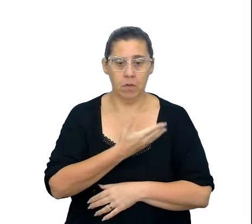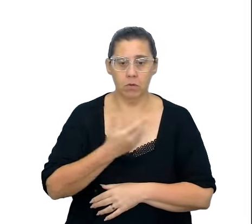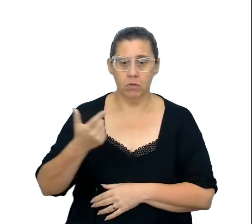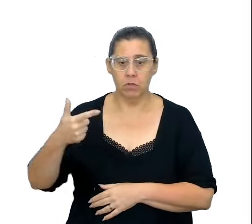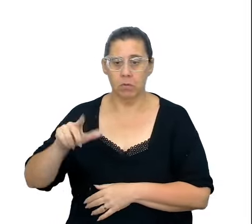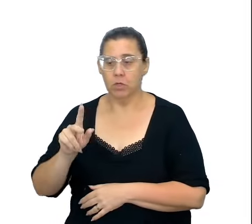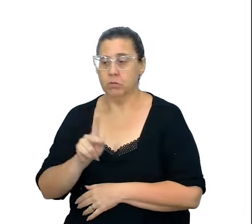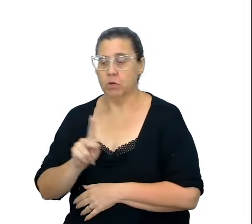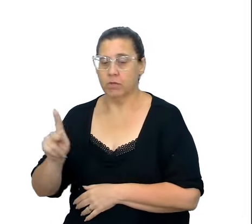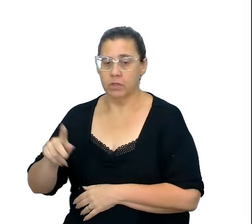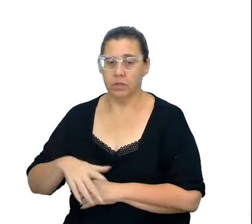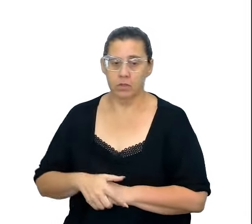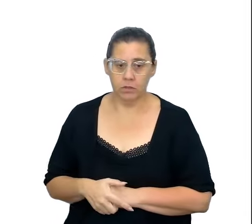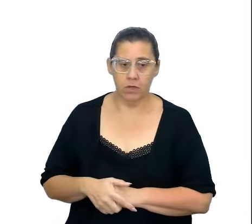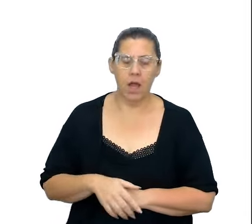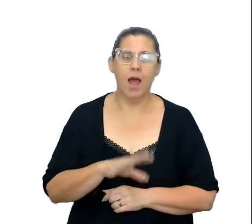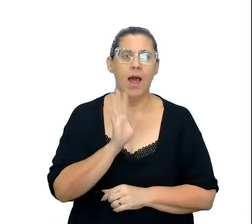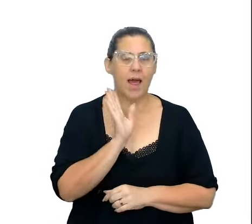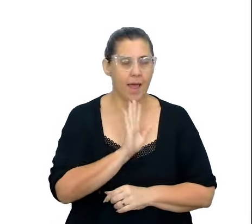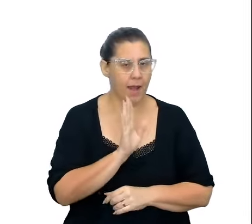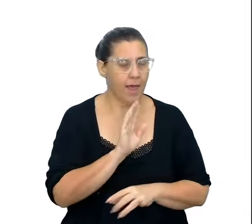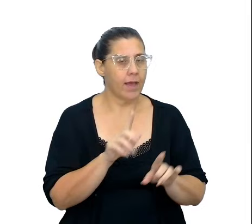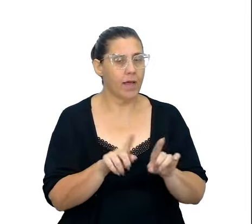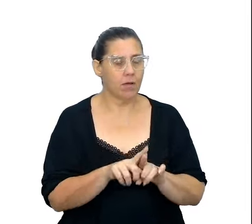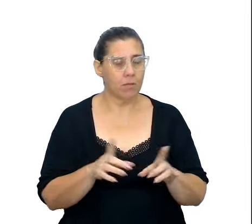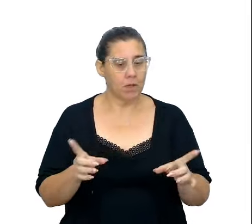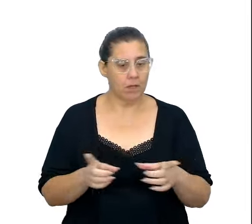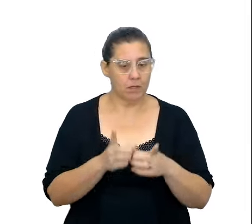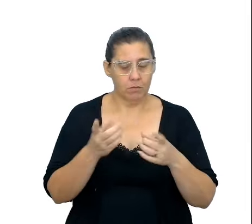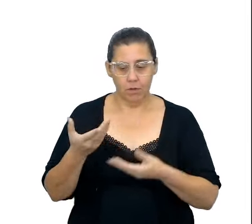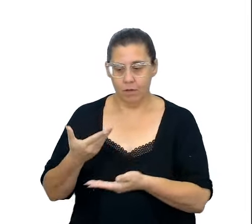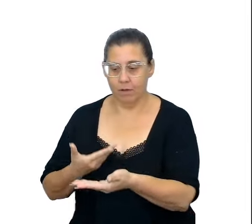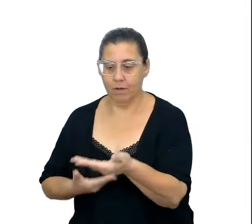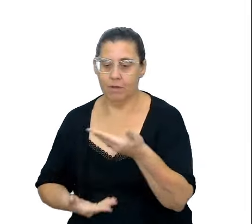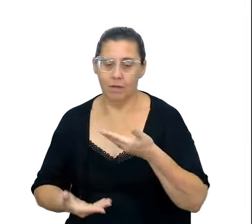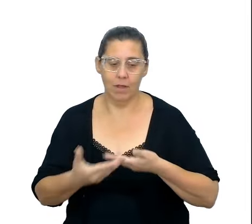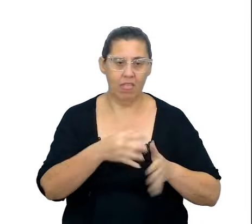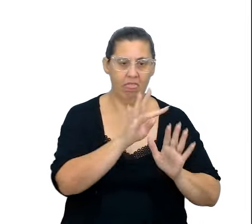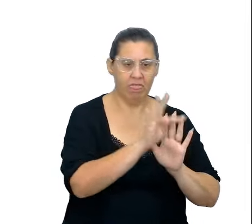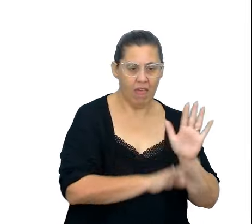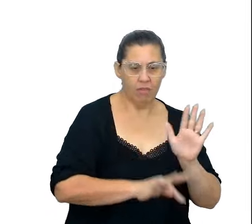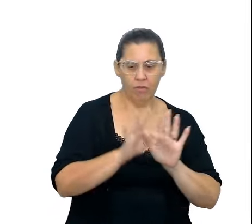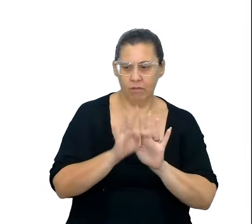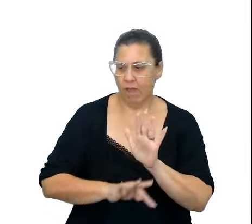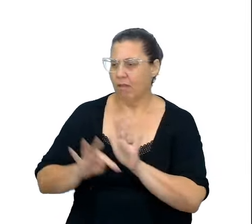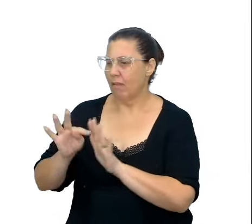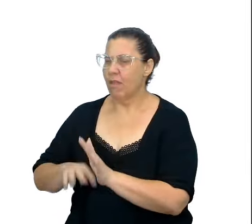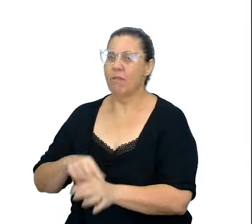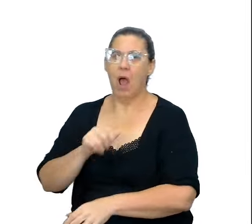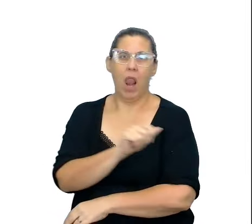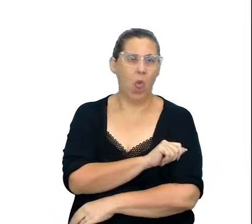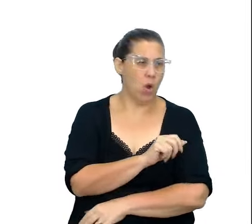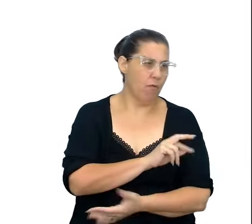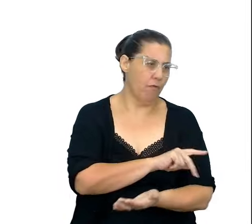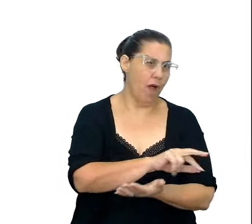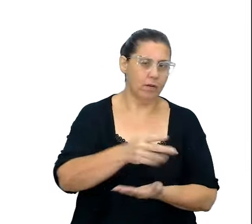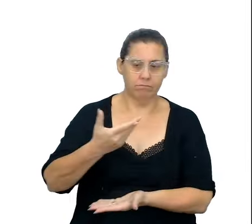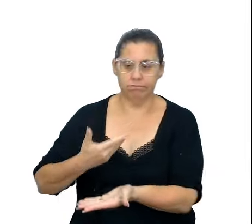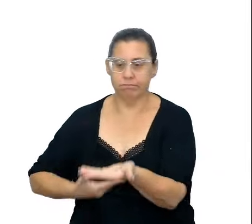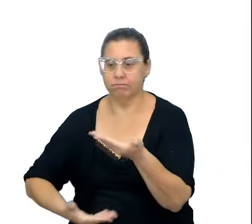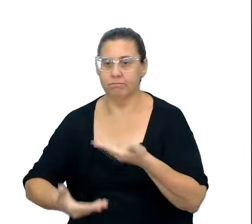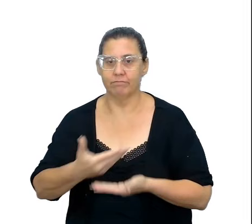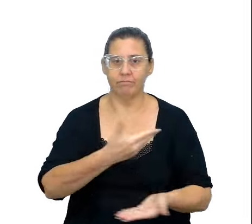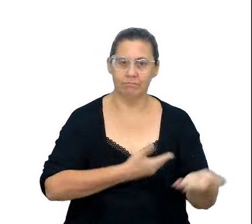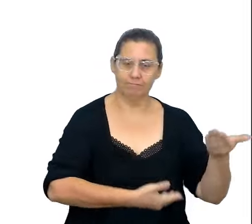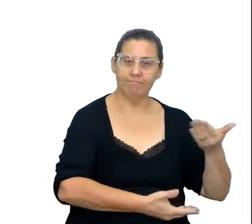depois para o professor. É legal, então, fazer essa dinâmica de trocar os textos entre os amigos da sala, né? Eles podem